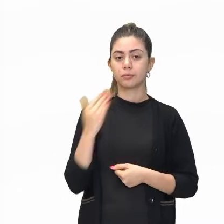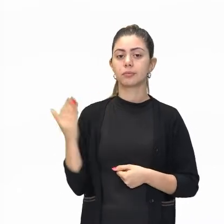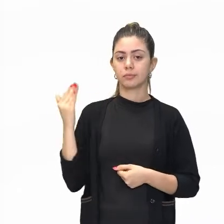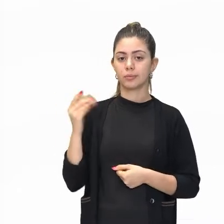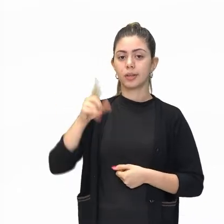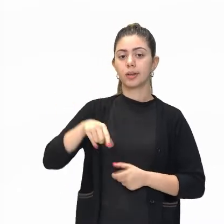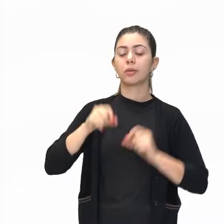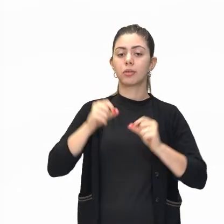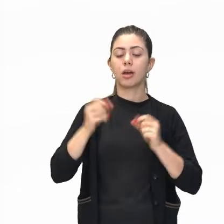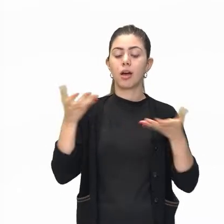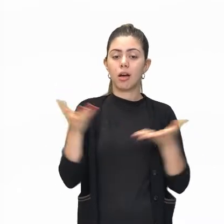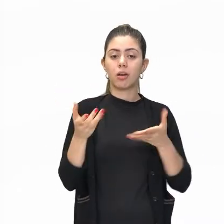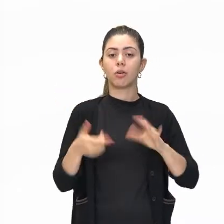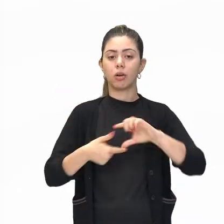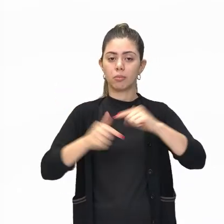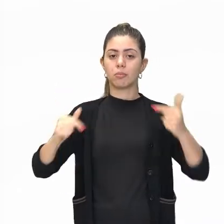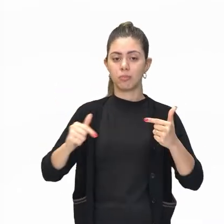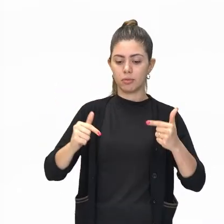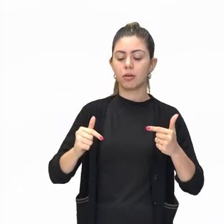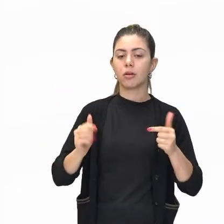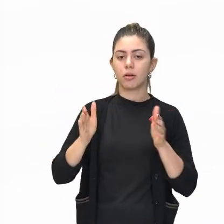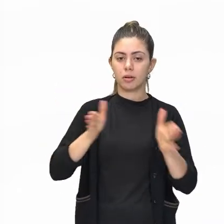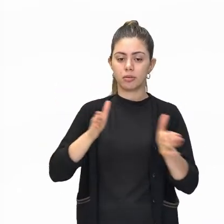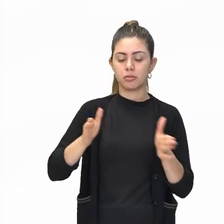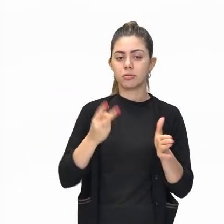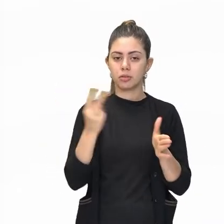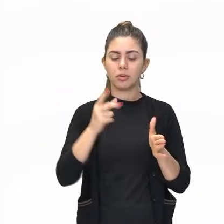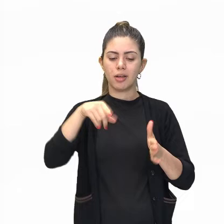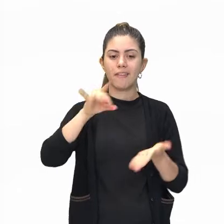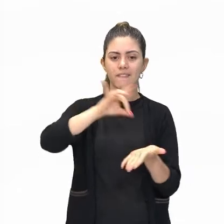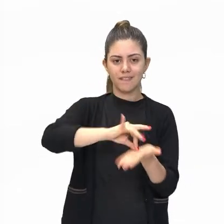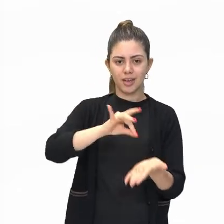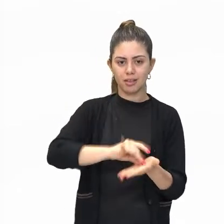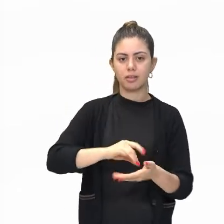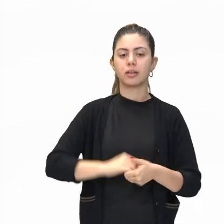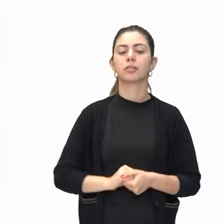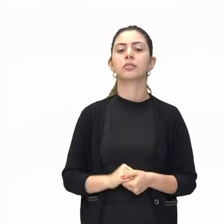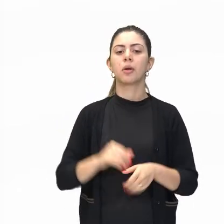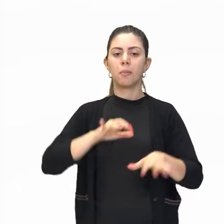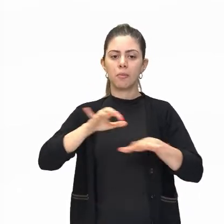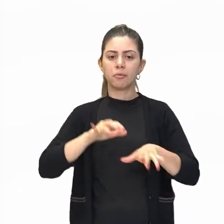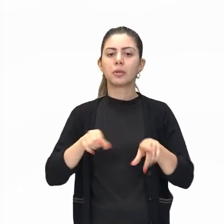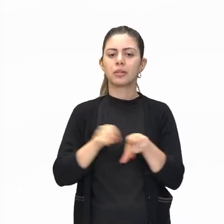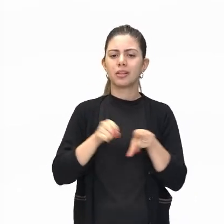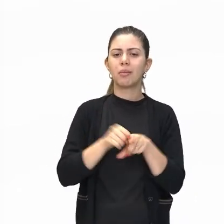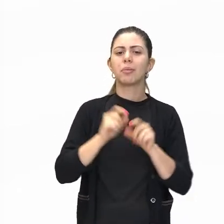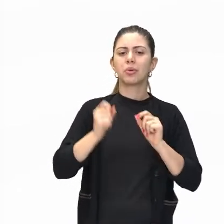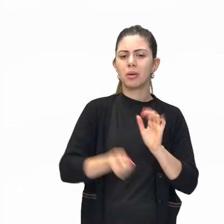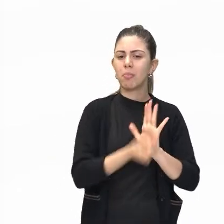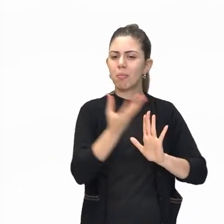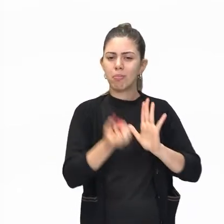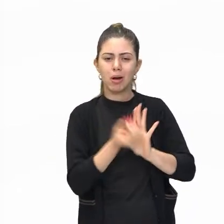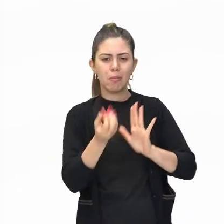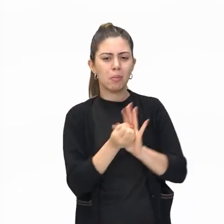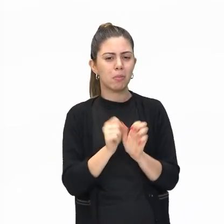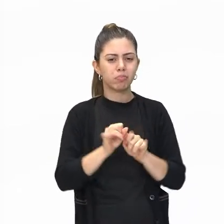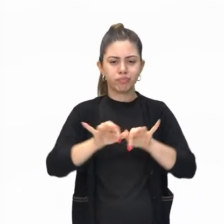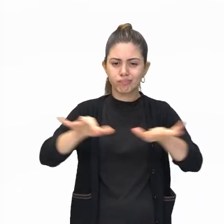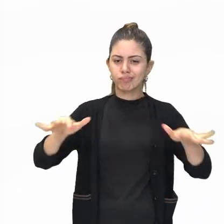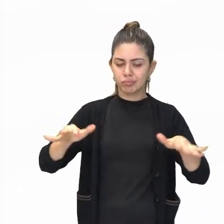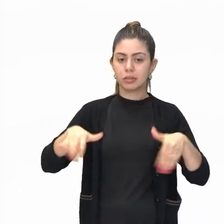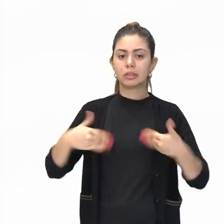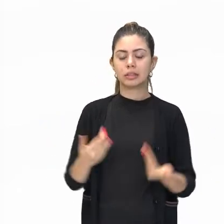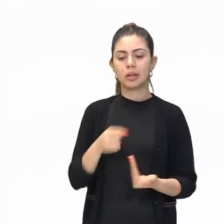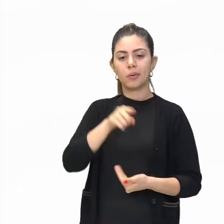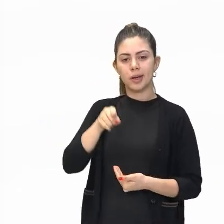a consolidação desse movimento, né? Vai ter uma vasta produção literária de poesia e prosa, tanto que eles